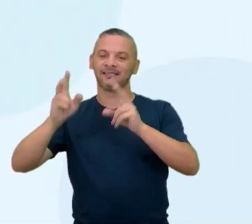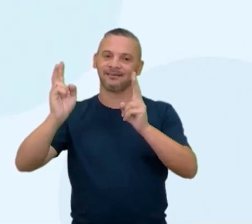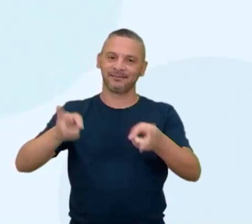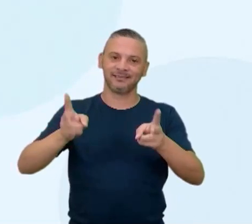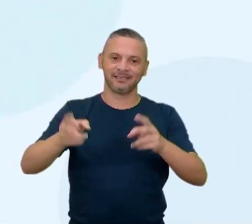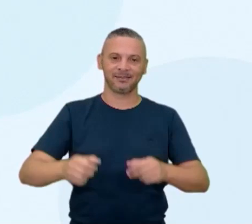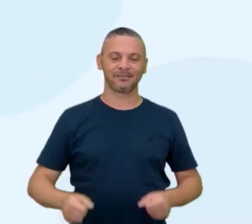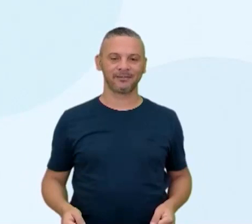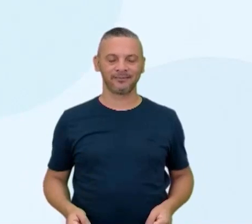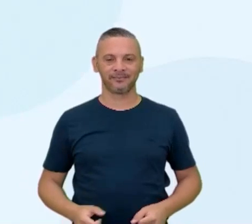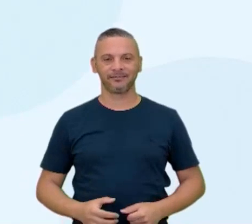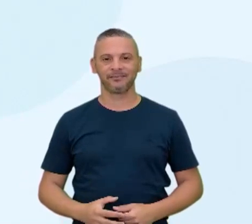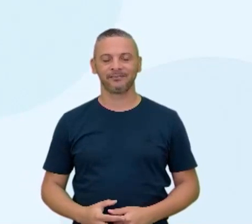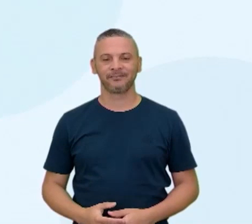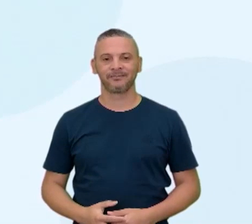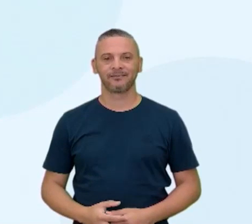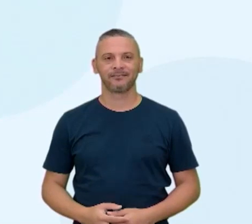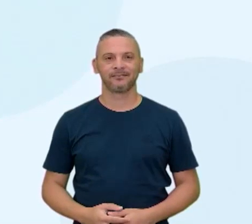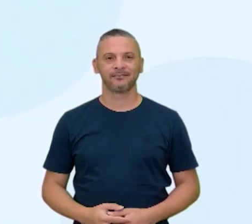Sim.